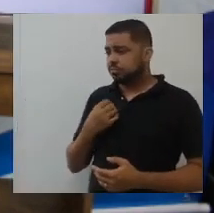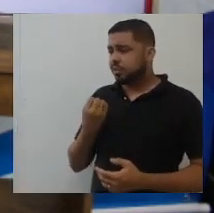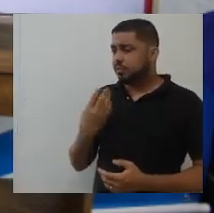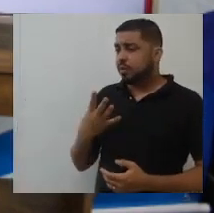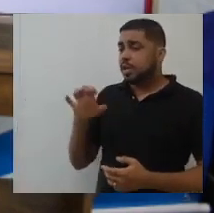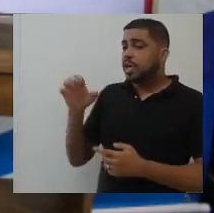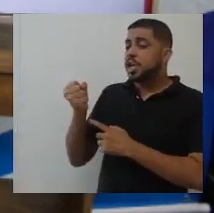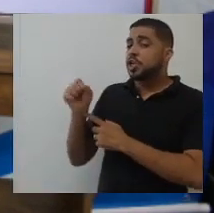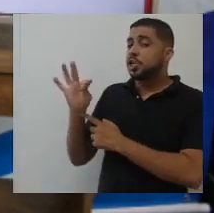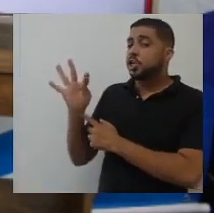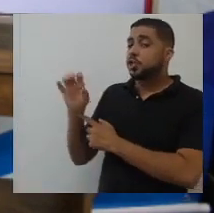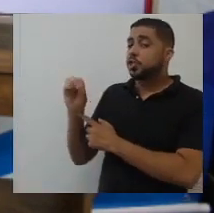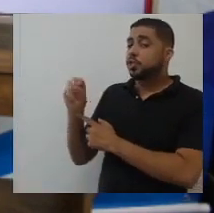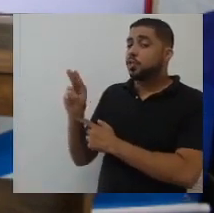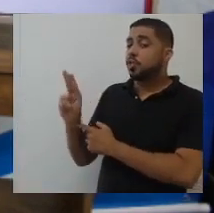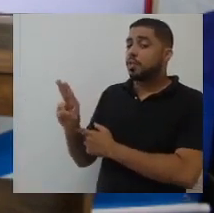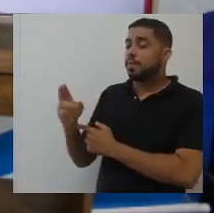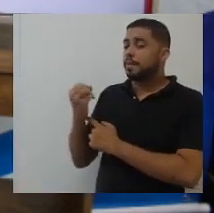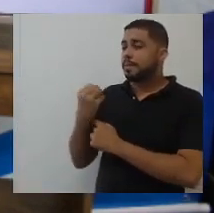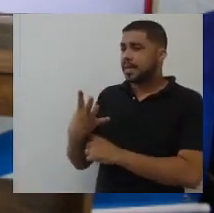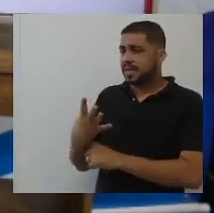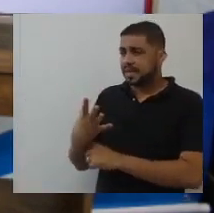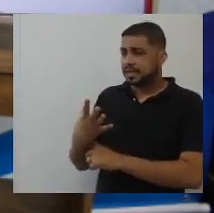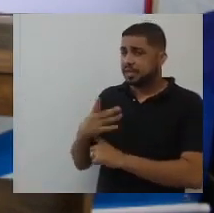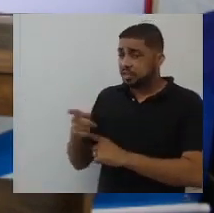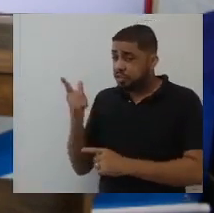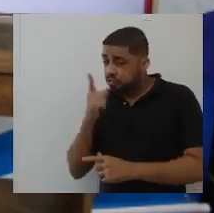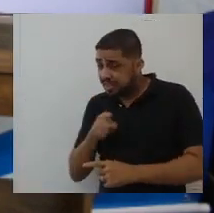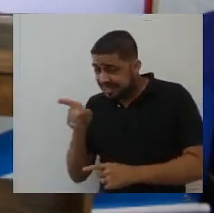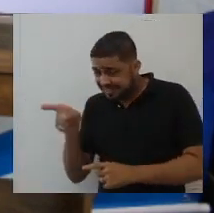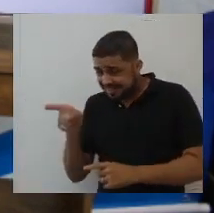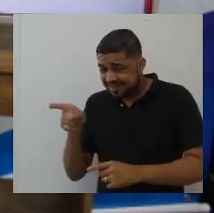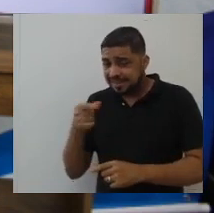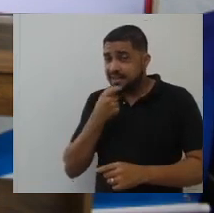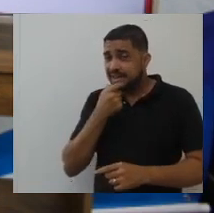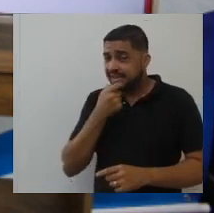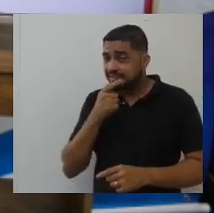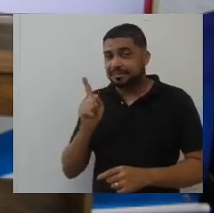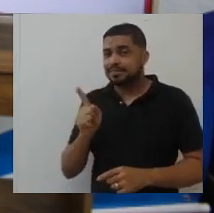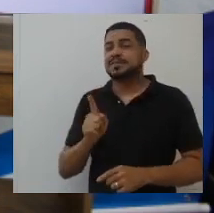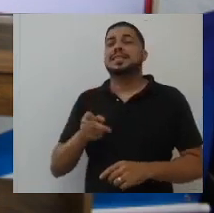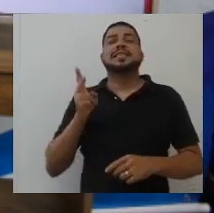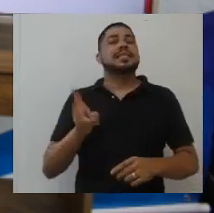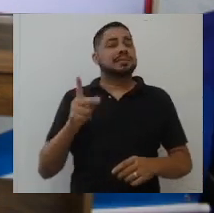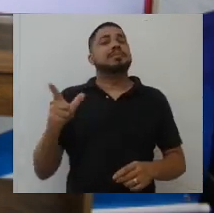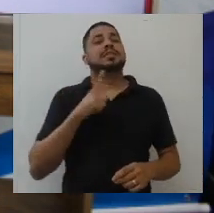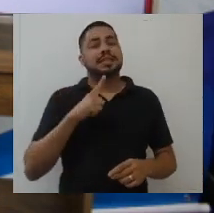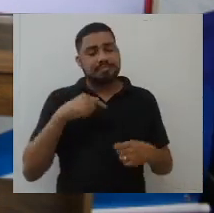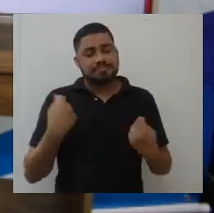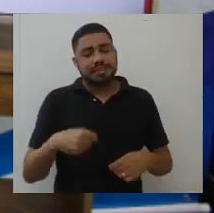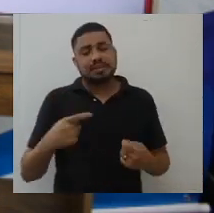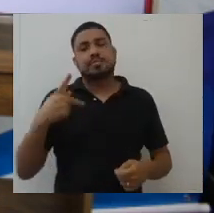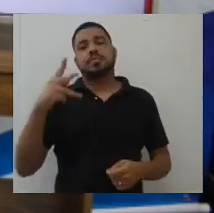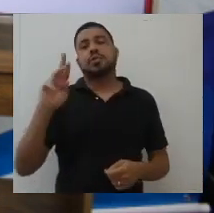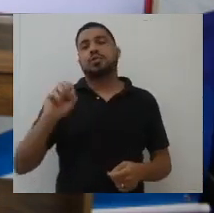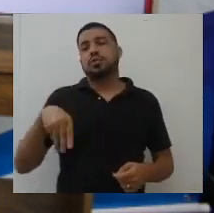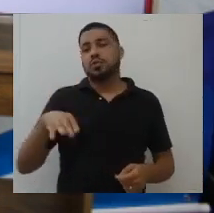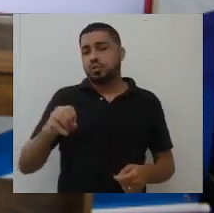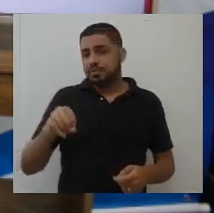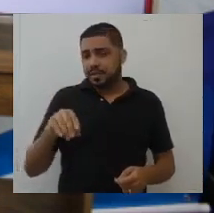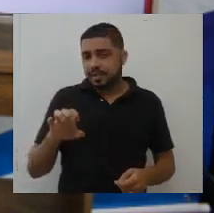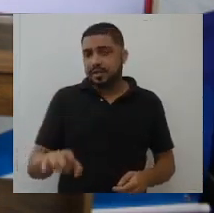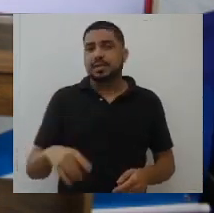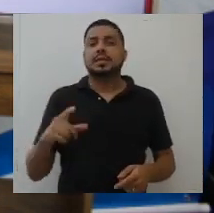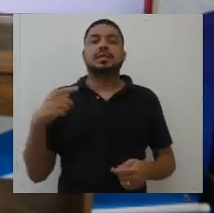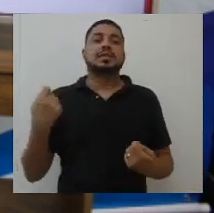Eu não disse eu estou bem, eu não utilizei o pronome. Isso vai acontecer em inglês? Isso não acontece. Eu tenho que sempre ter um pronome, sempre tenho que ter